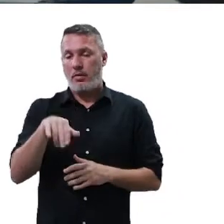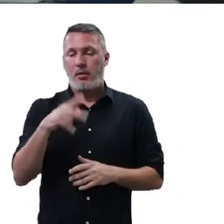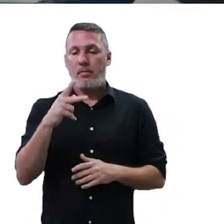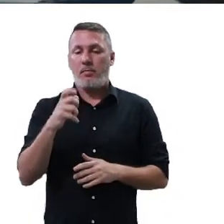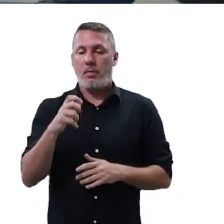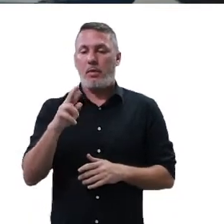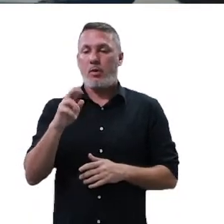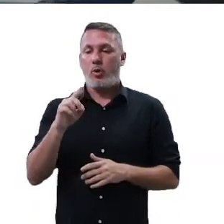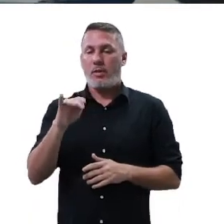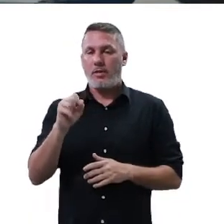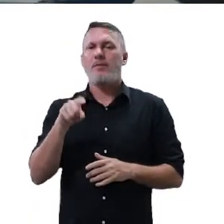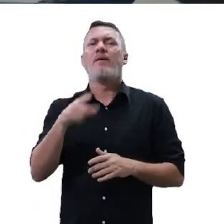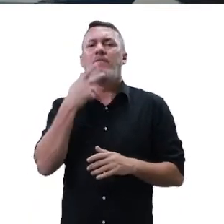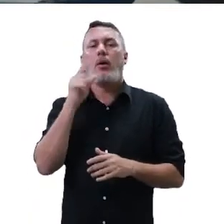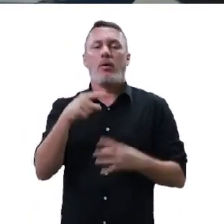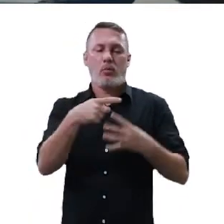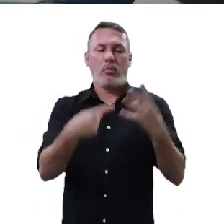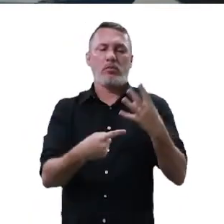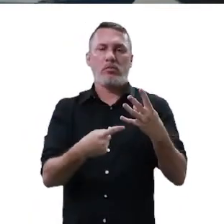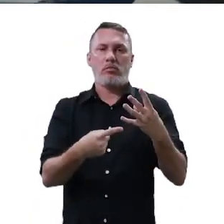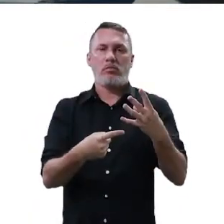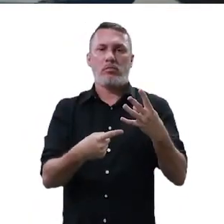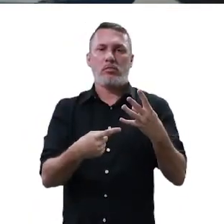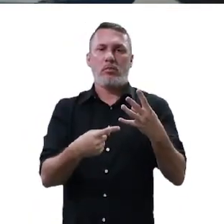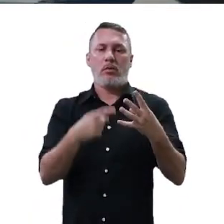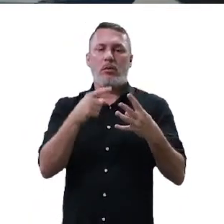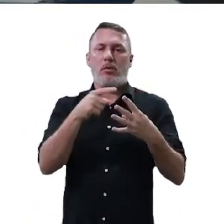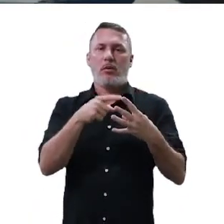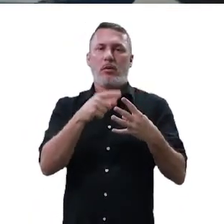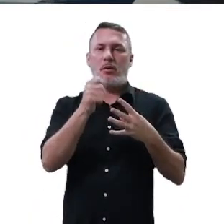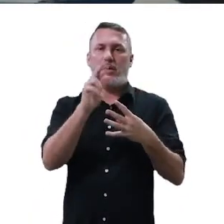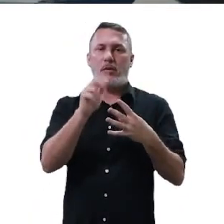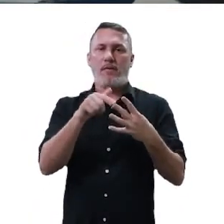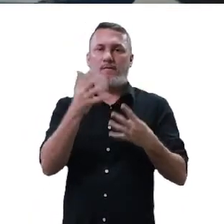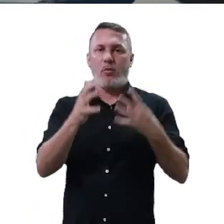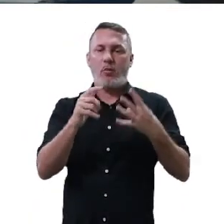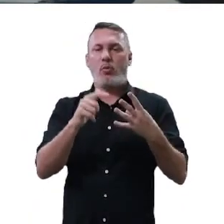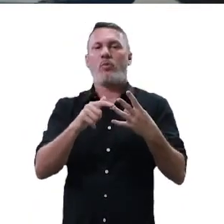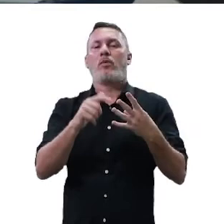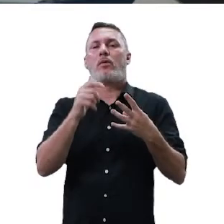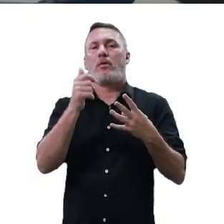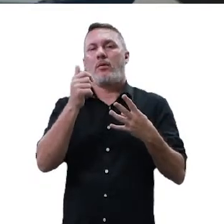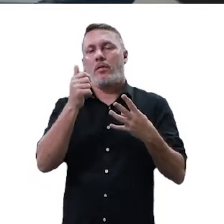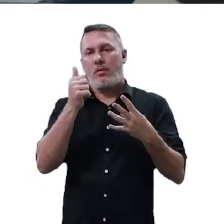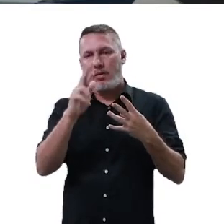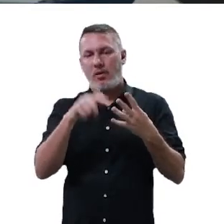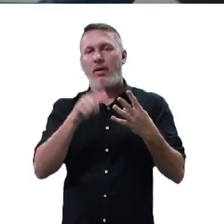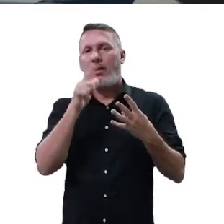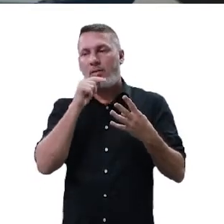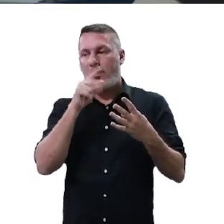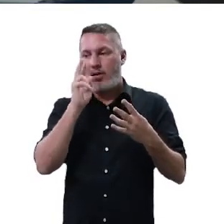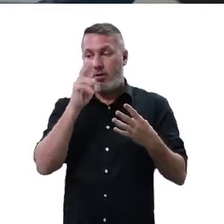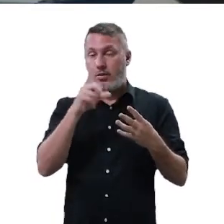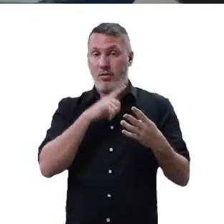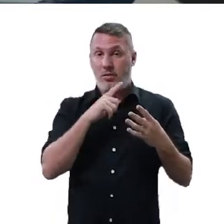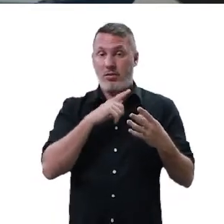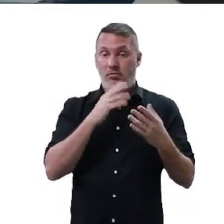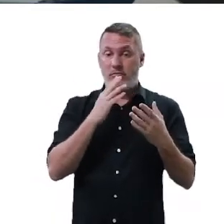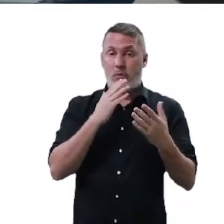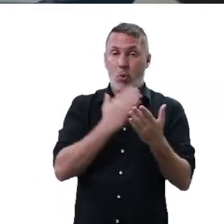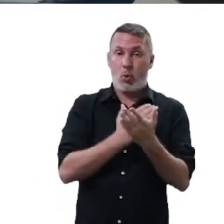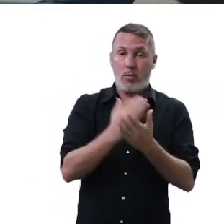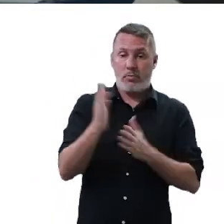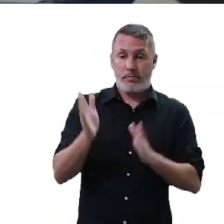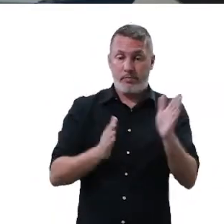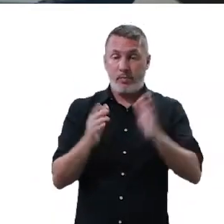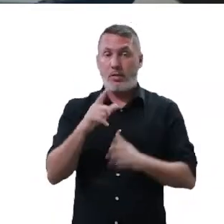gente. O Empédocles ele dizia que eram os 4 elementos. Né? Então a gente já está começando a ver aí a escola pluralista. Então a gente tinha